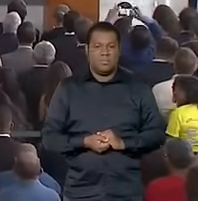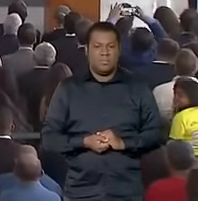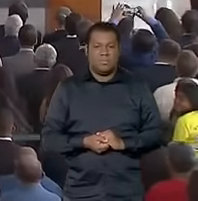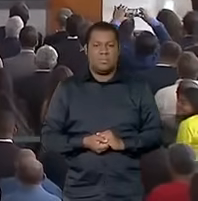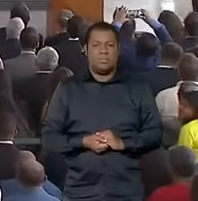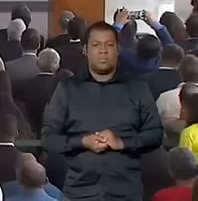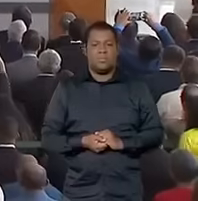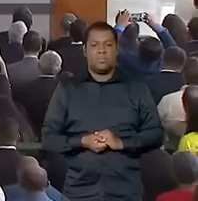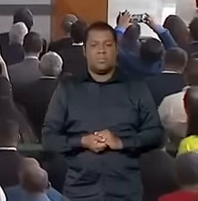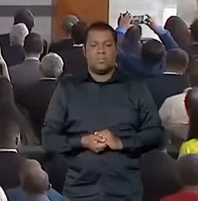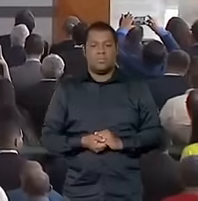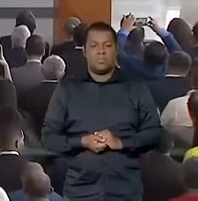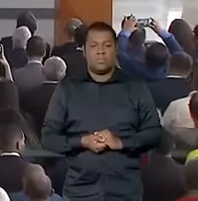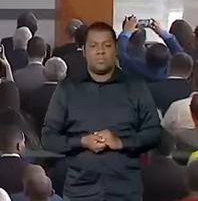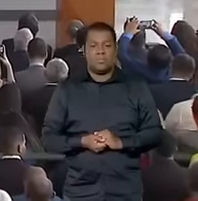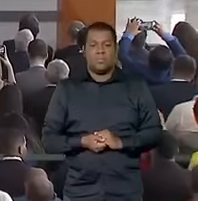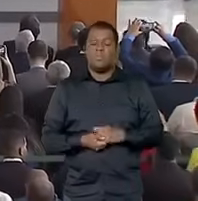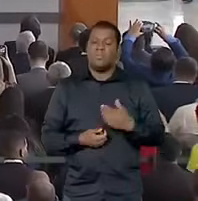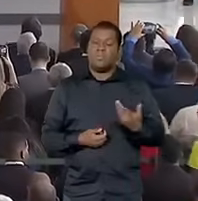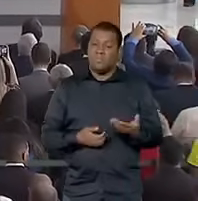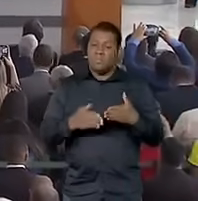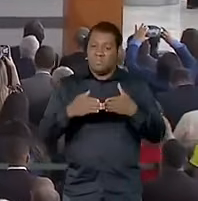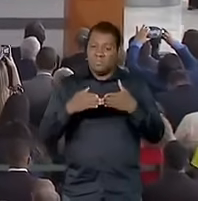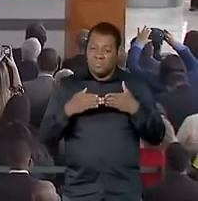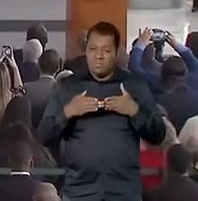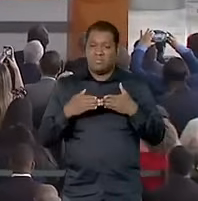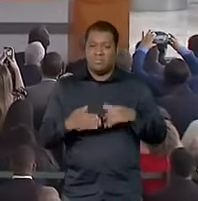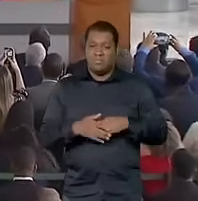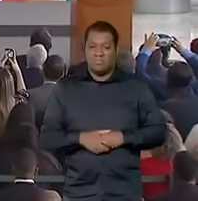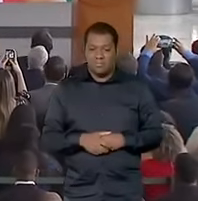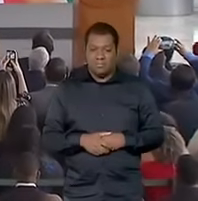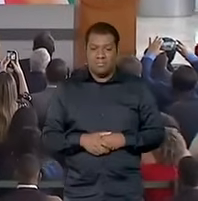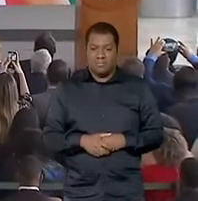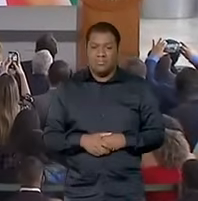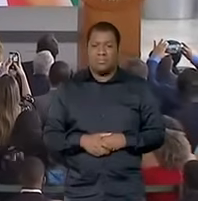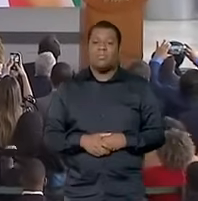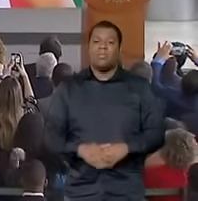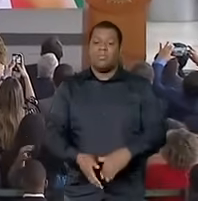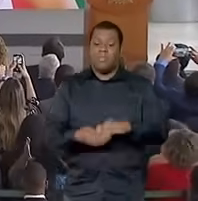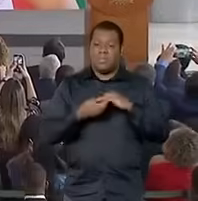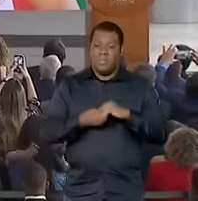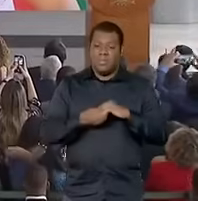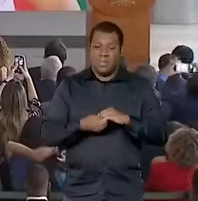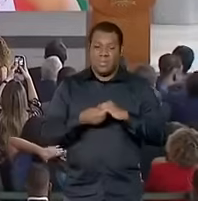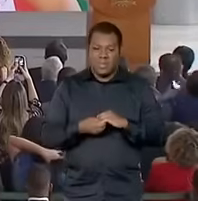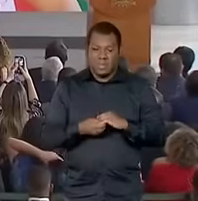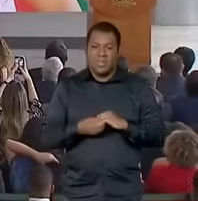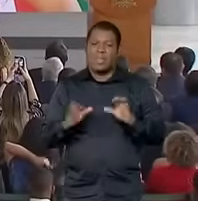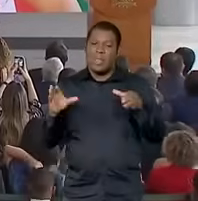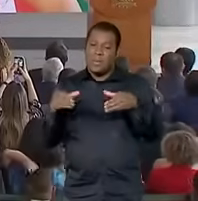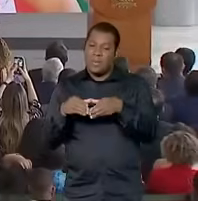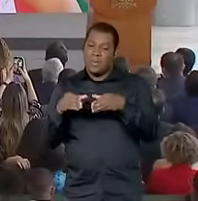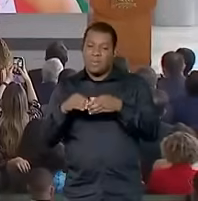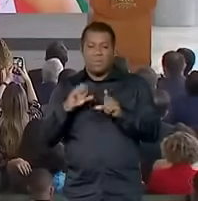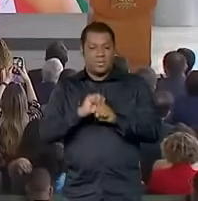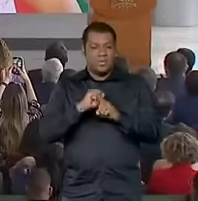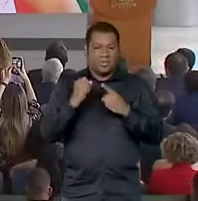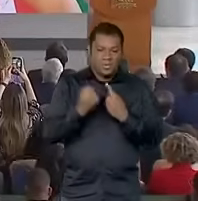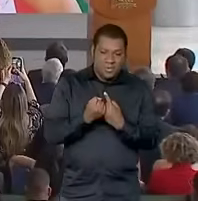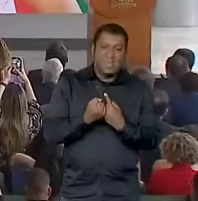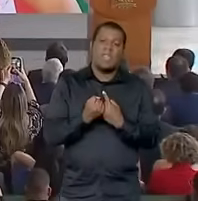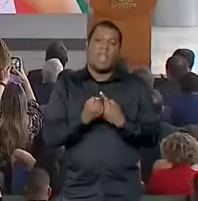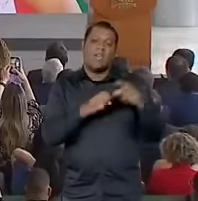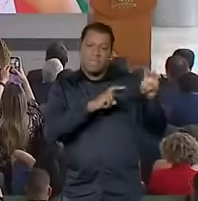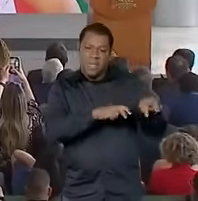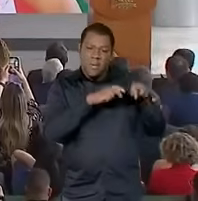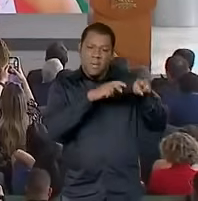Presidente, me permita iniciar primeiro saudando aos movimentos sociais, urbanos e